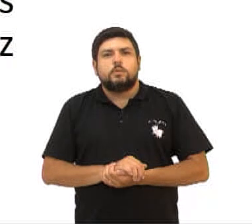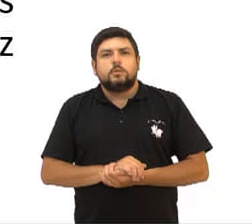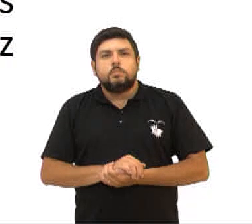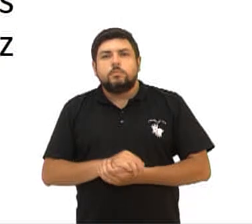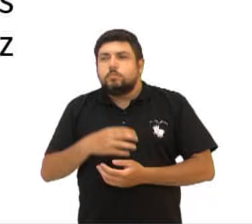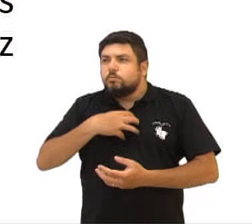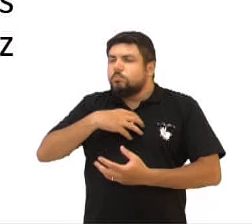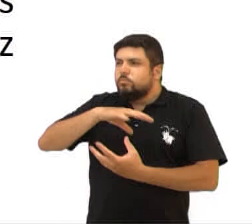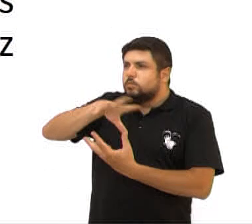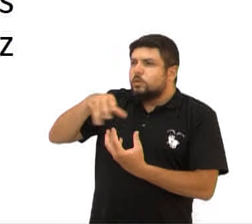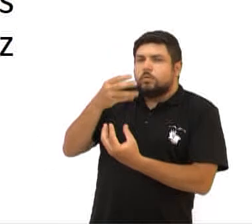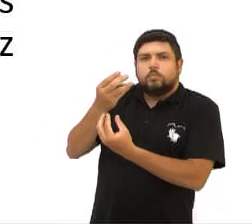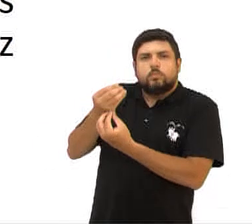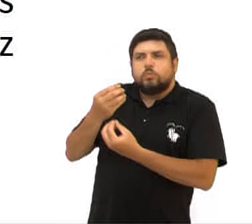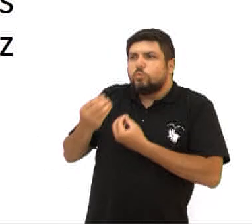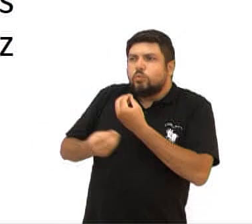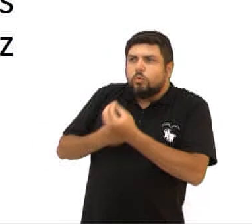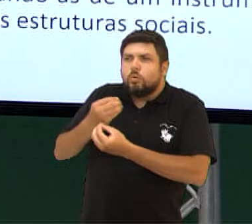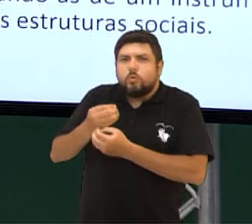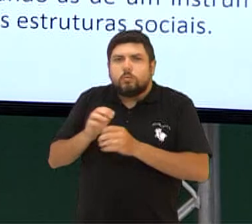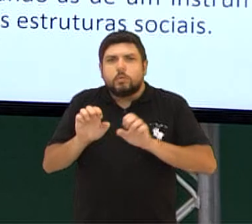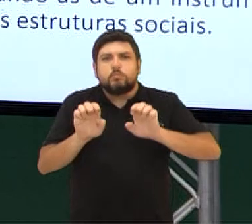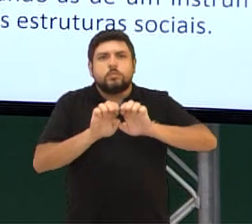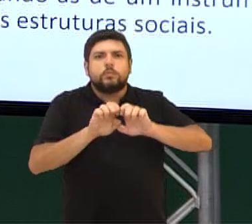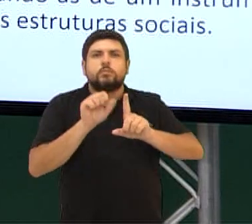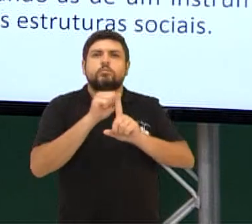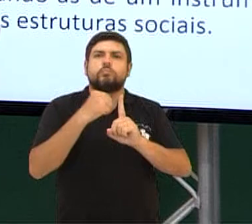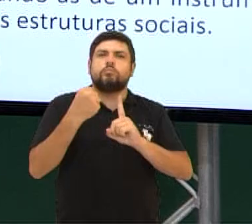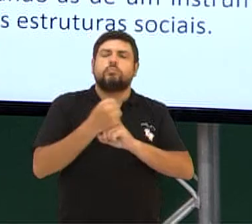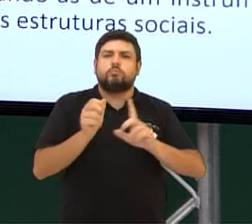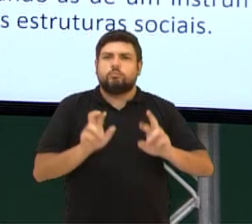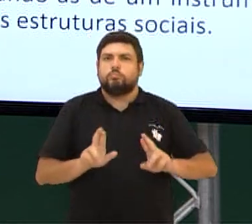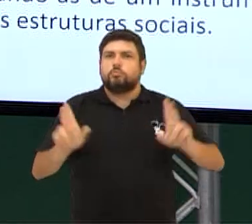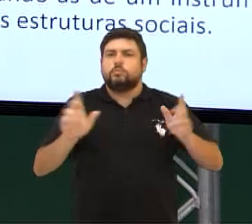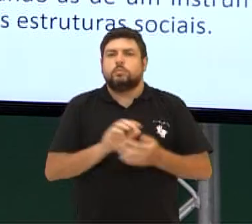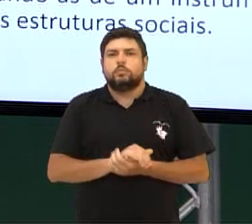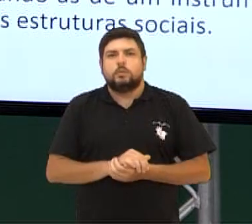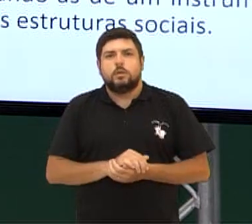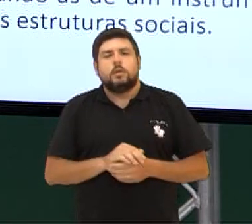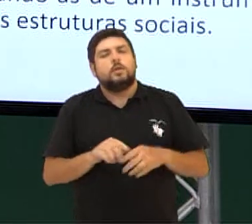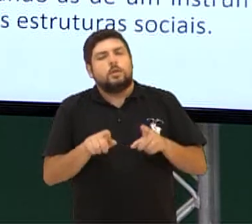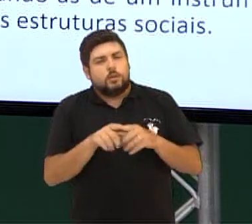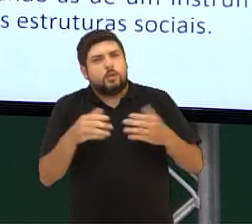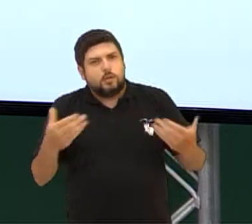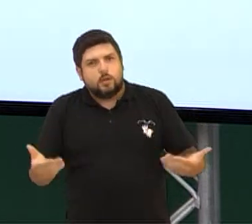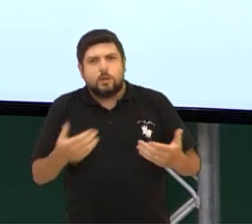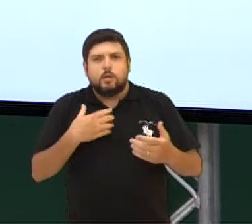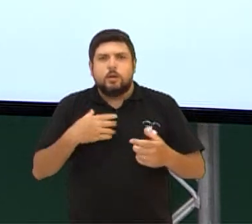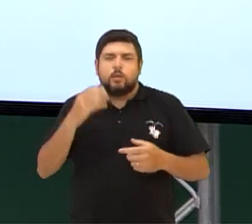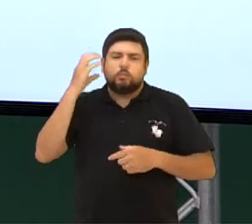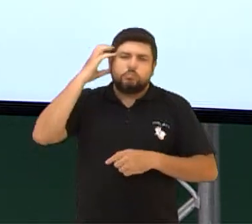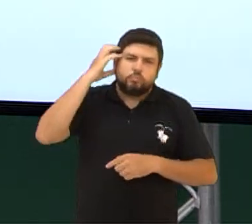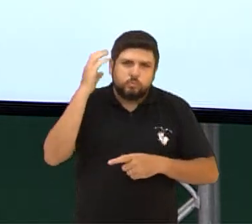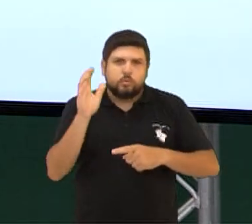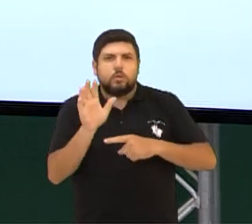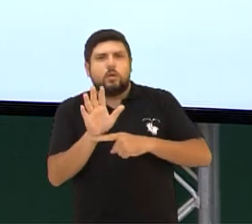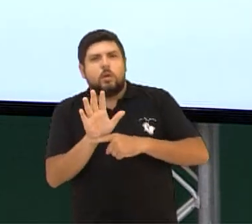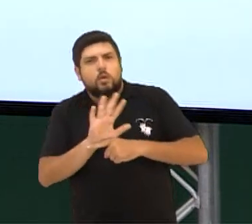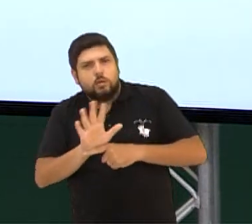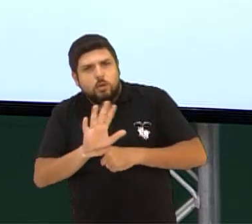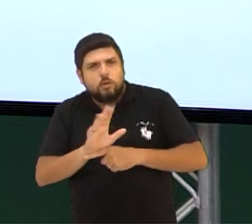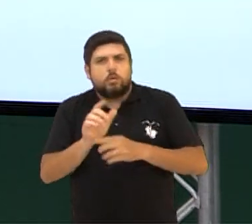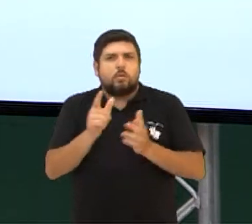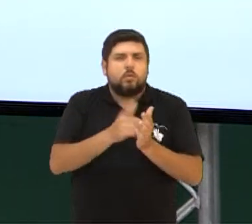de renovação das estruturas sociais. Então, aqui também volta a questão do Marcuse. Essas mídias podem dar vazão para quê? Para